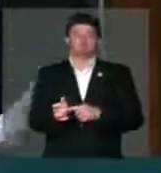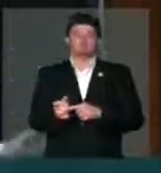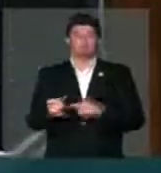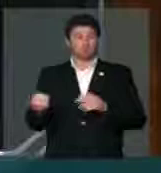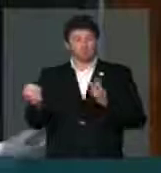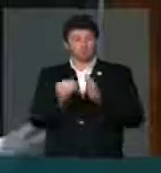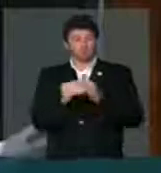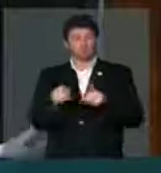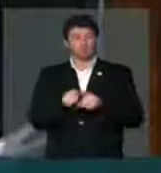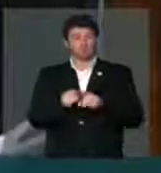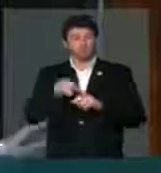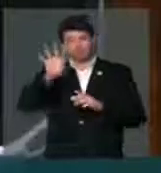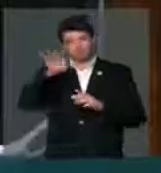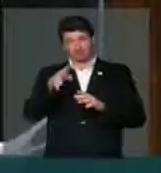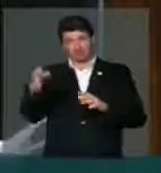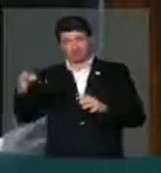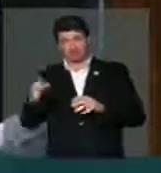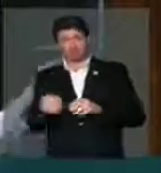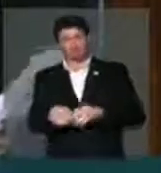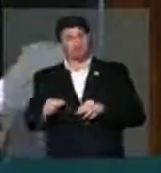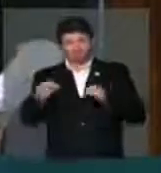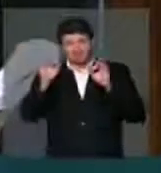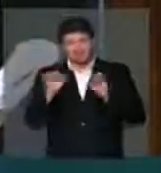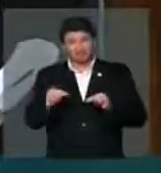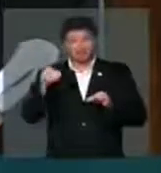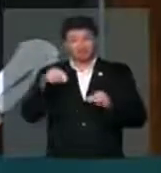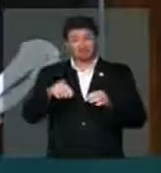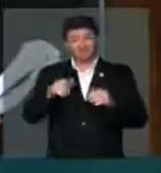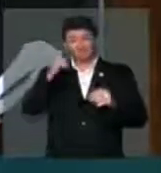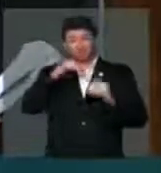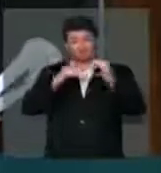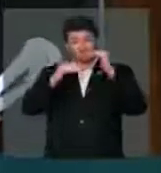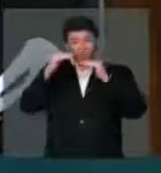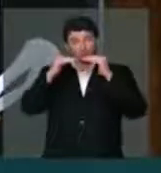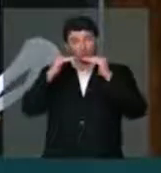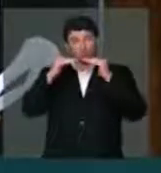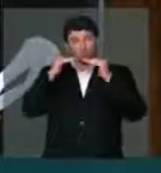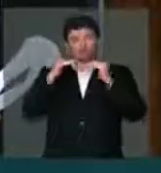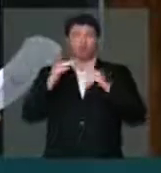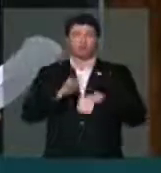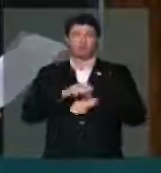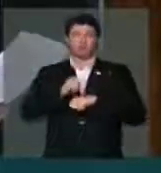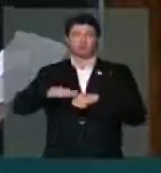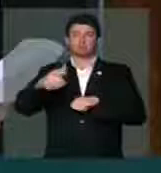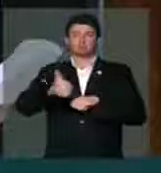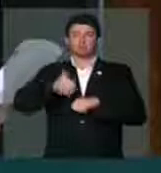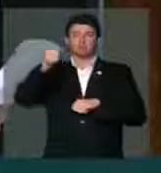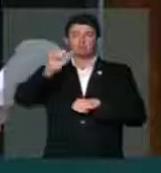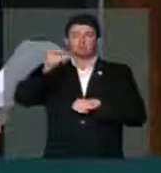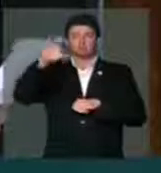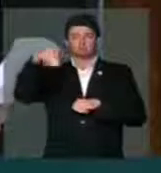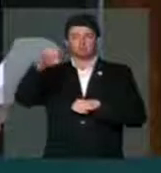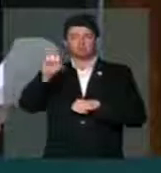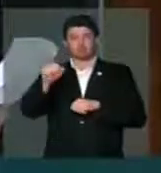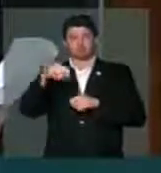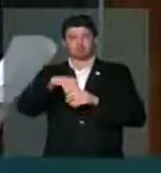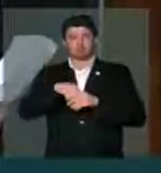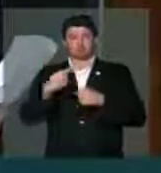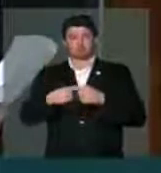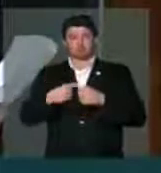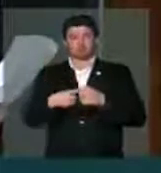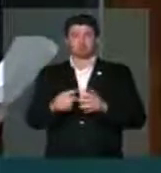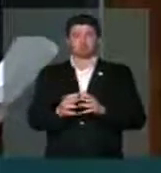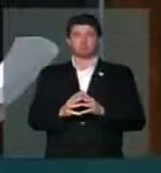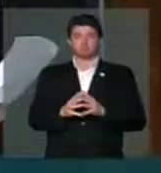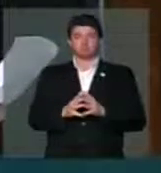introduzido na planilha exatamente como uma forma de equacionar uma melhor distribuição do ICMS para os municípios